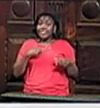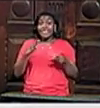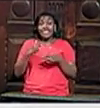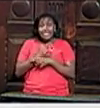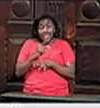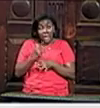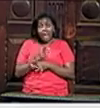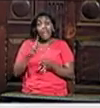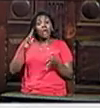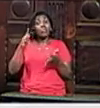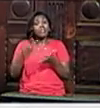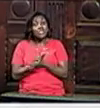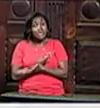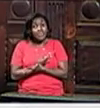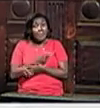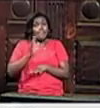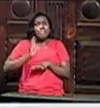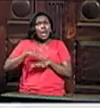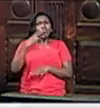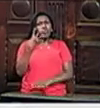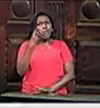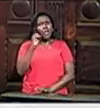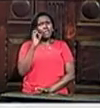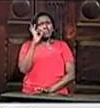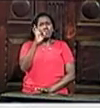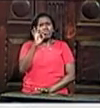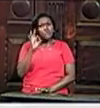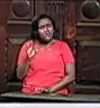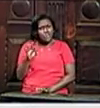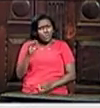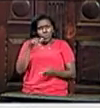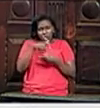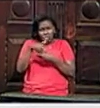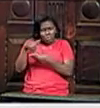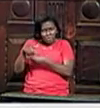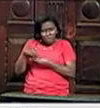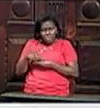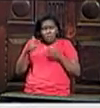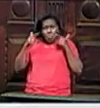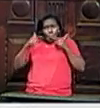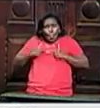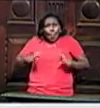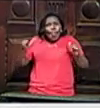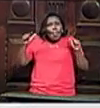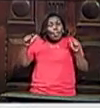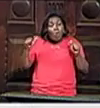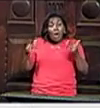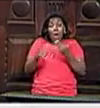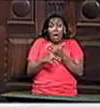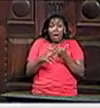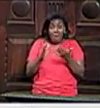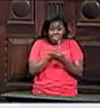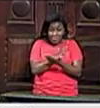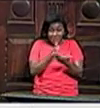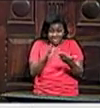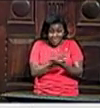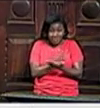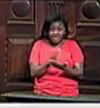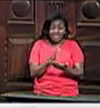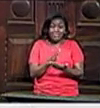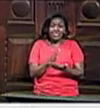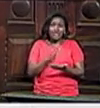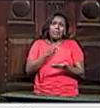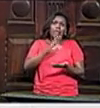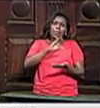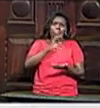aconteceu é com mais de 40% dos eleitores aptos a votar em algumas cidades dizia que agora o deputado jânio mendes cabo